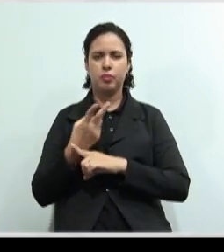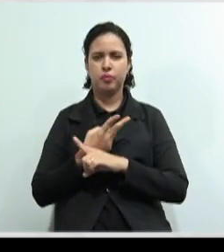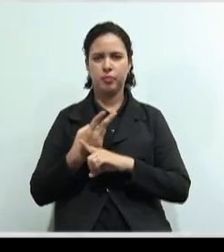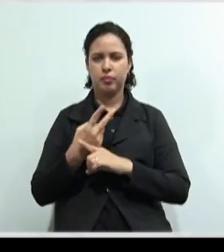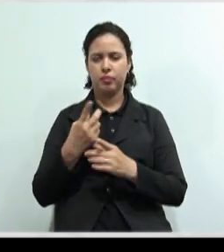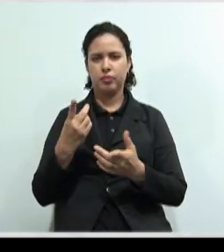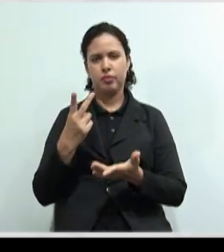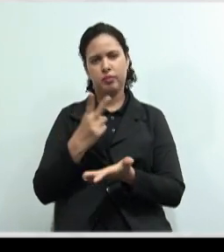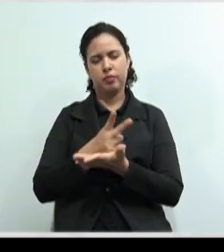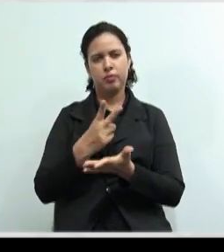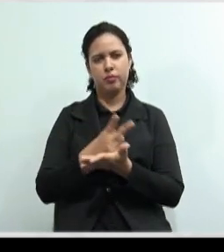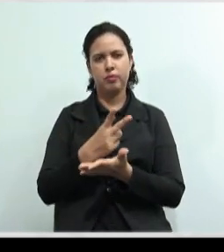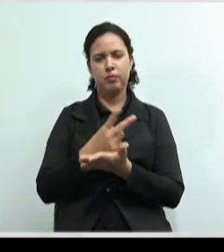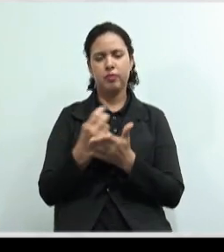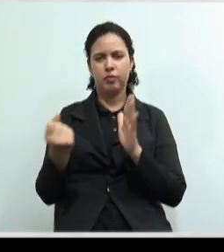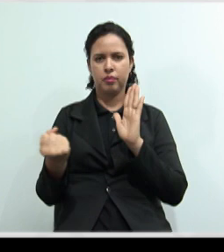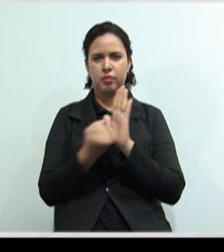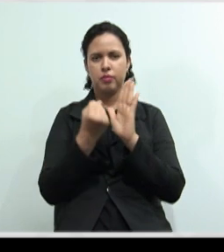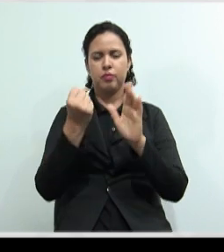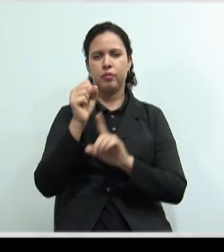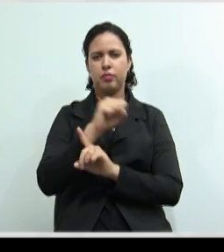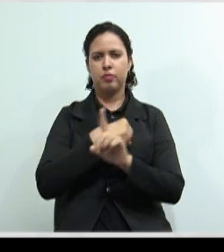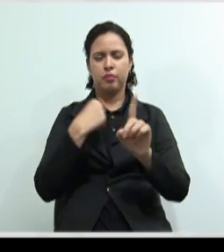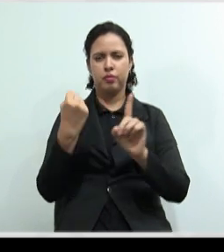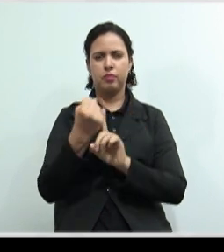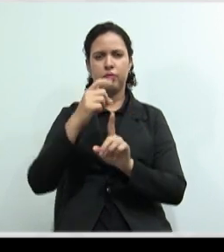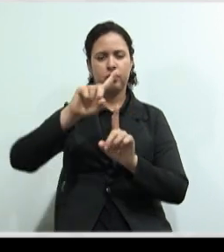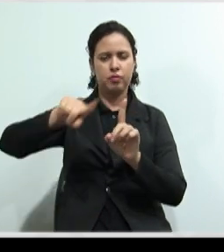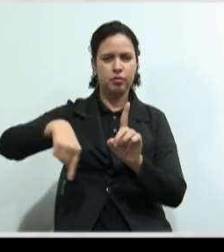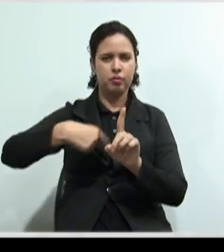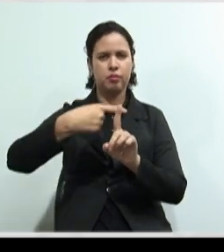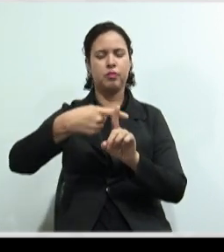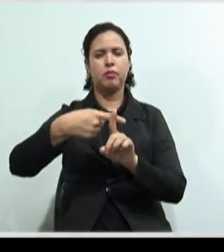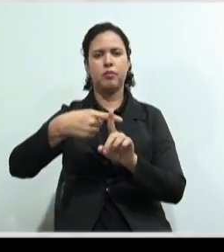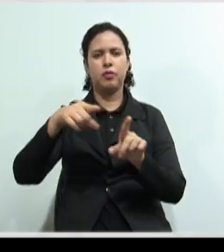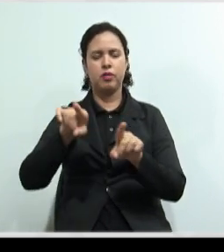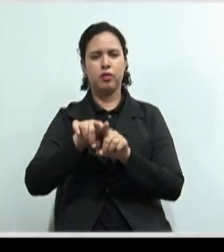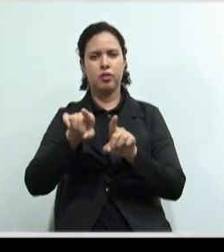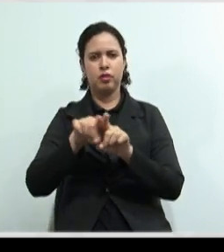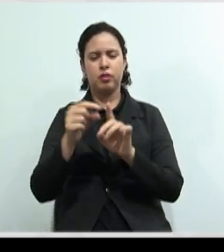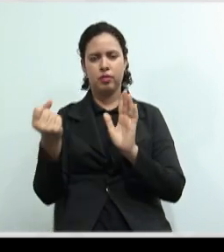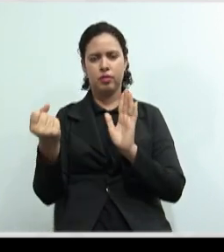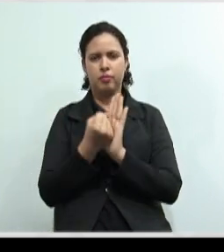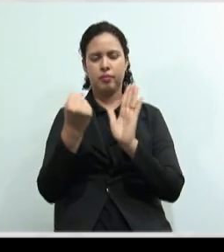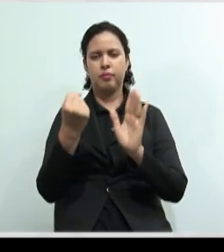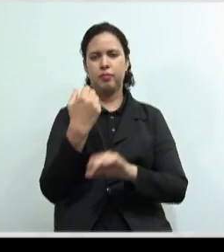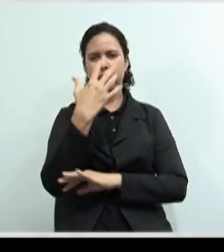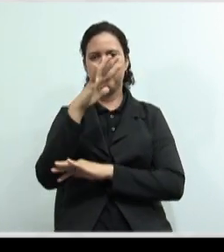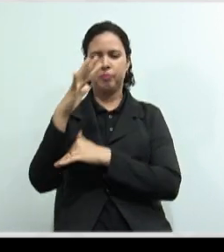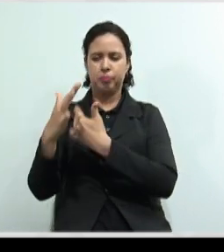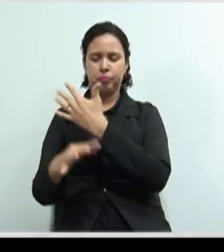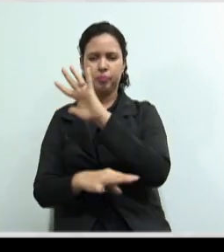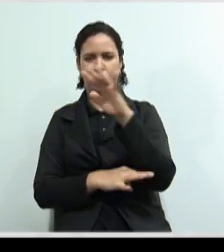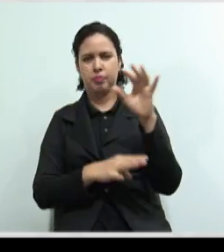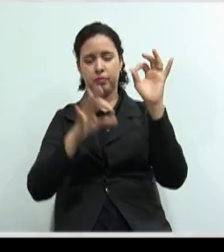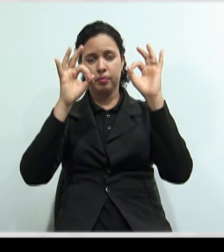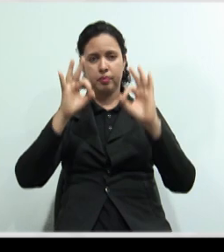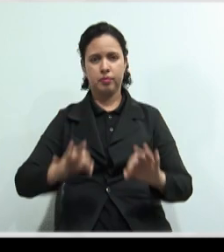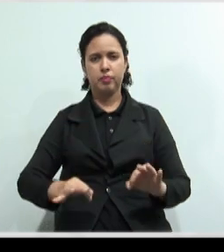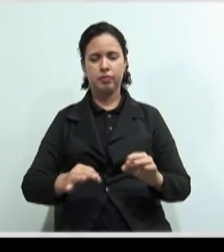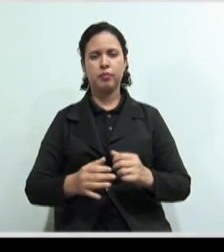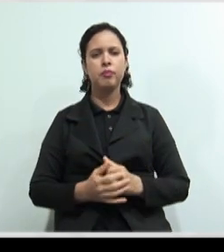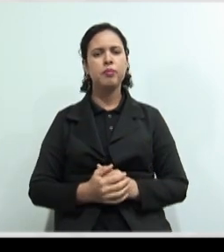um impacto social positivo na sociedade e vai buscar também o impacto ecológico mais correto possível.